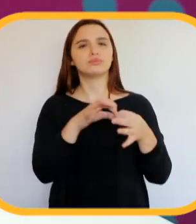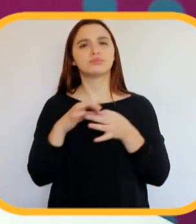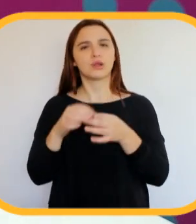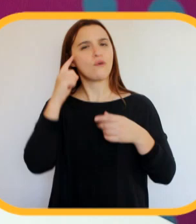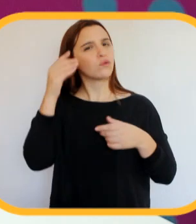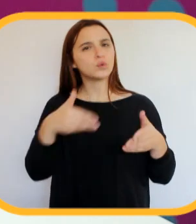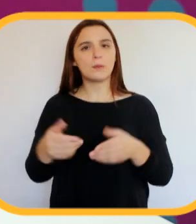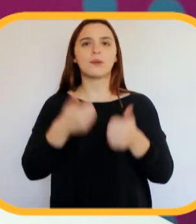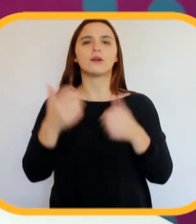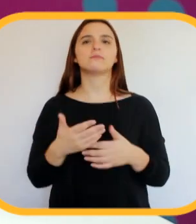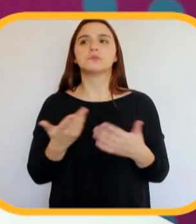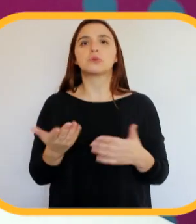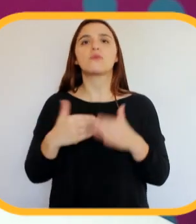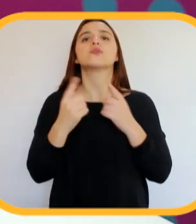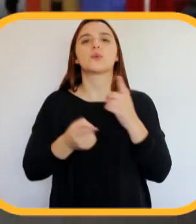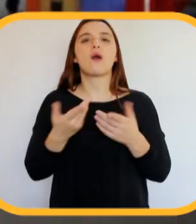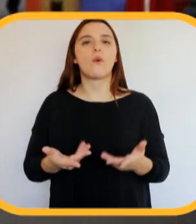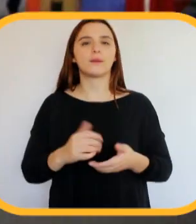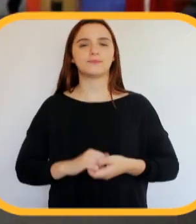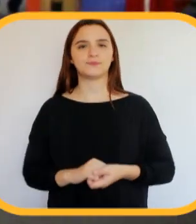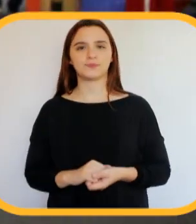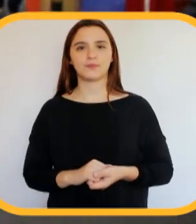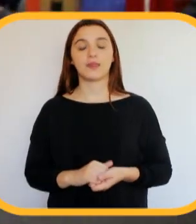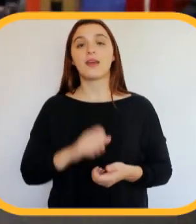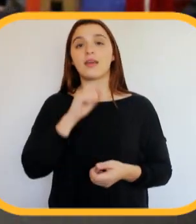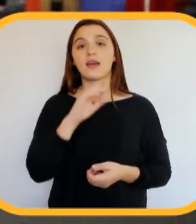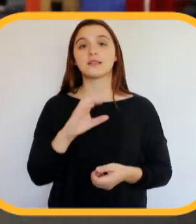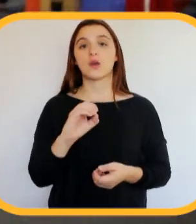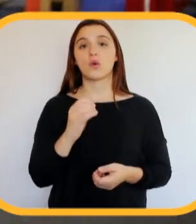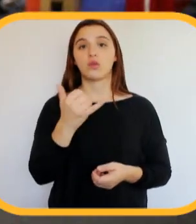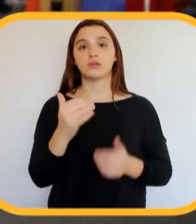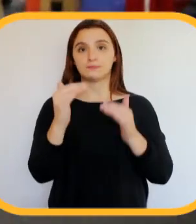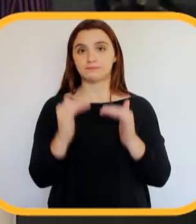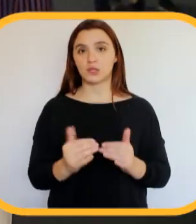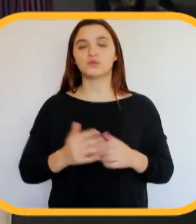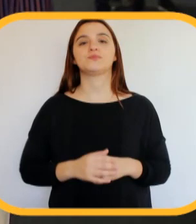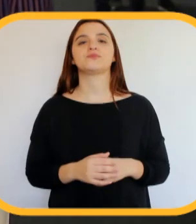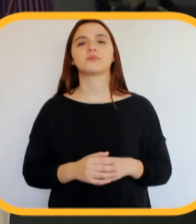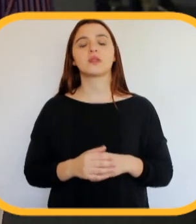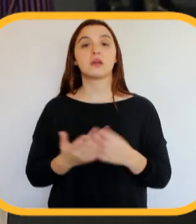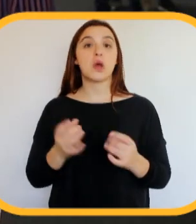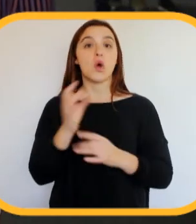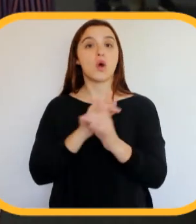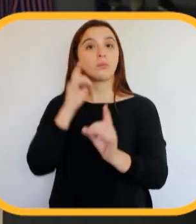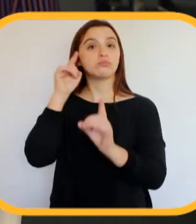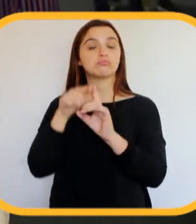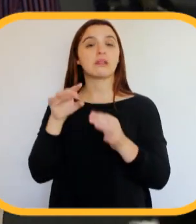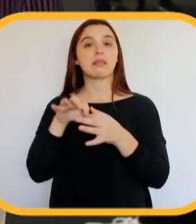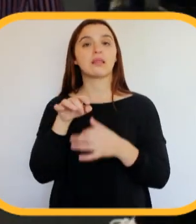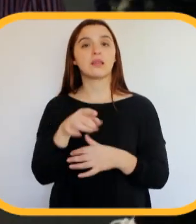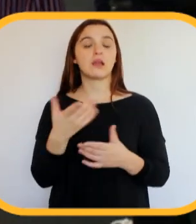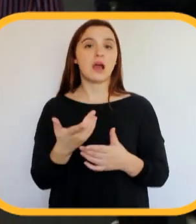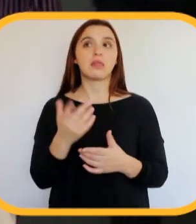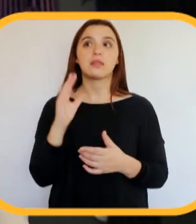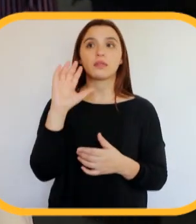futuro. Mas o que está a ser feito nesse sentido? O clássico, que é a redução das emissões de CO2. Os objetivos da União Europeia na questão